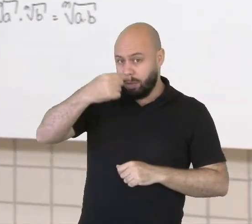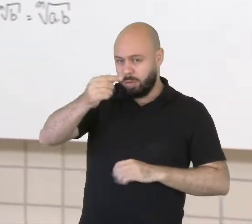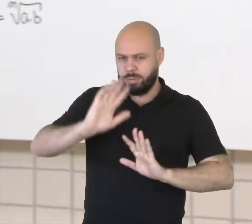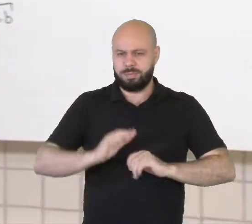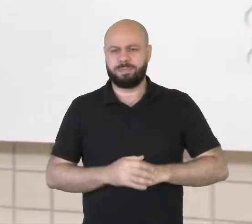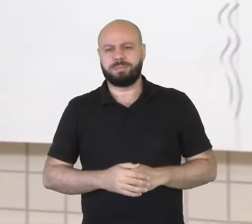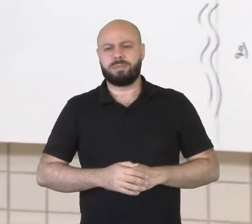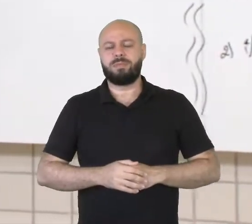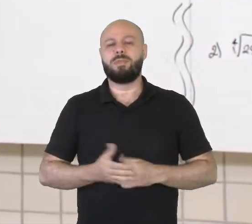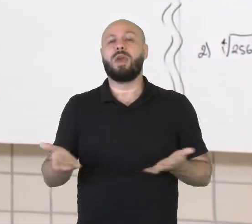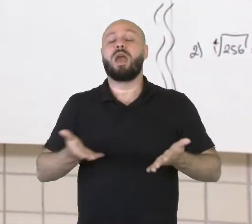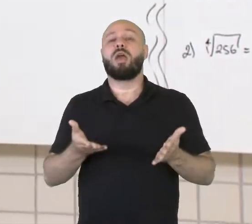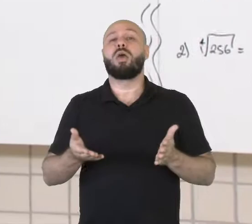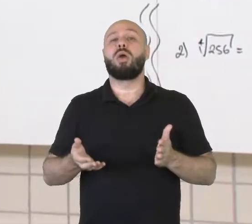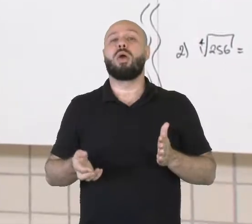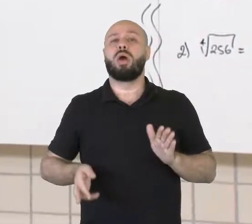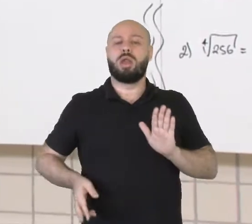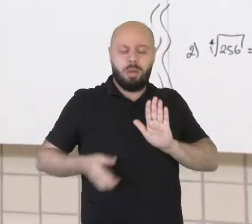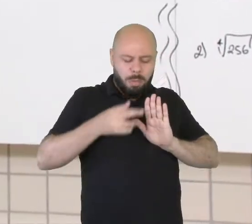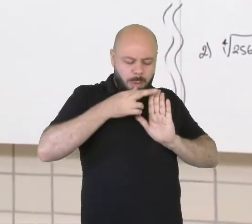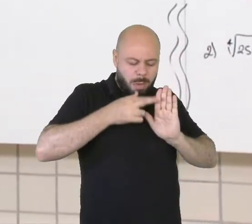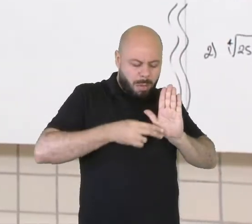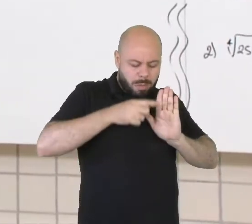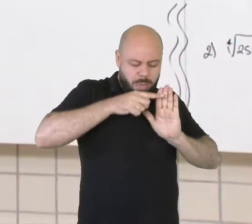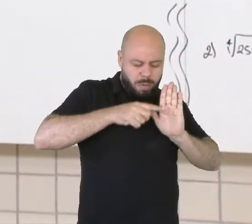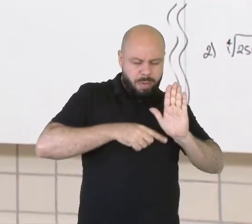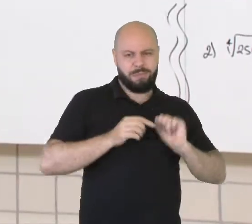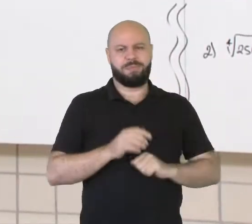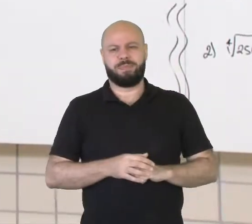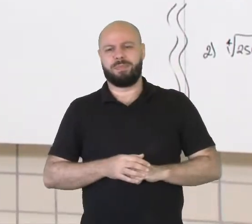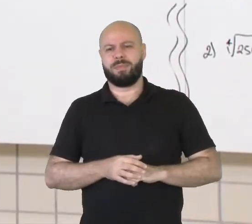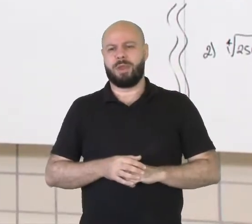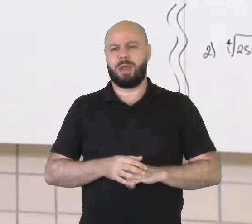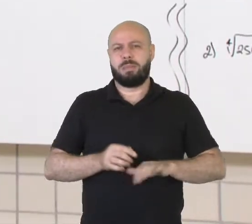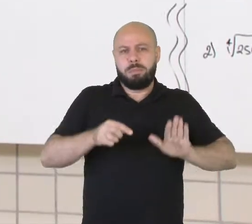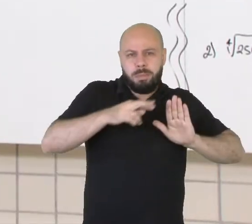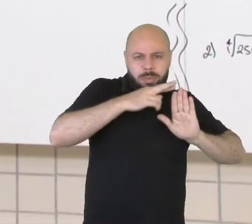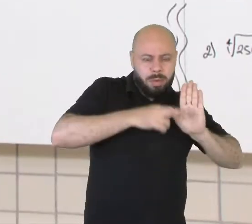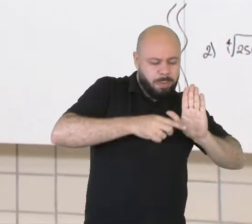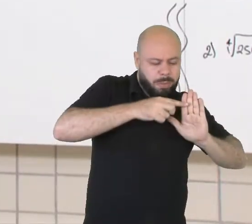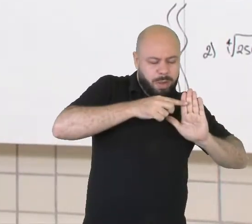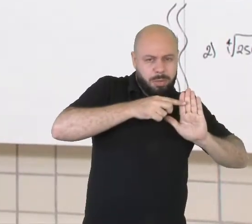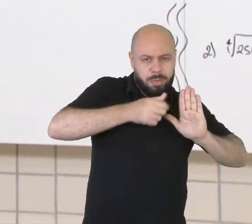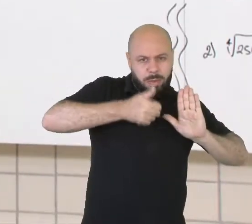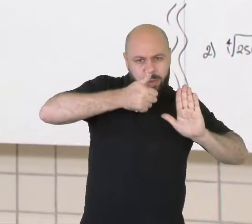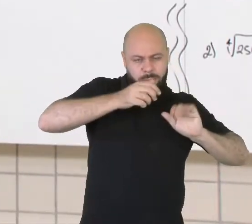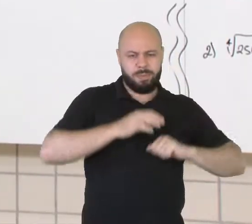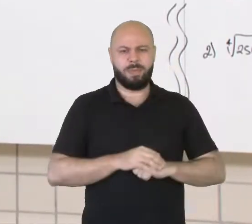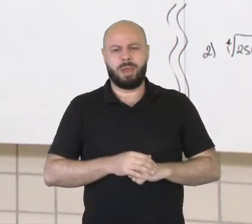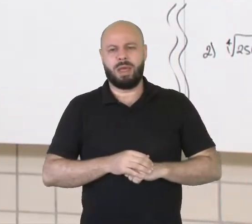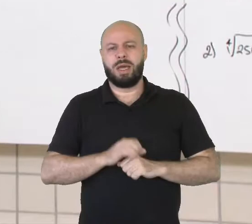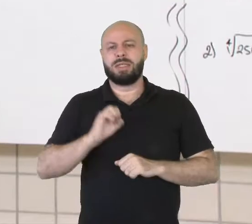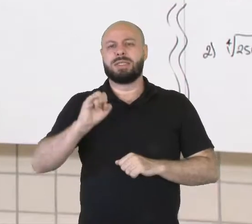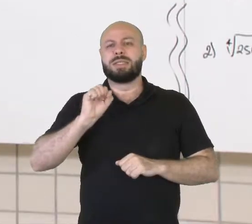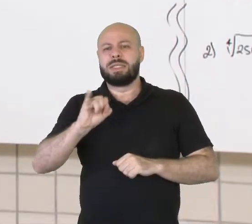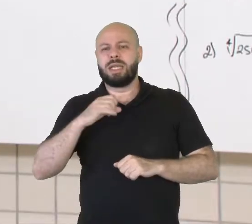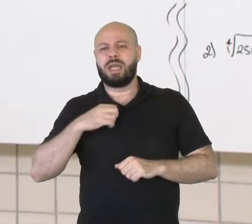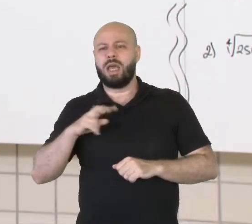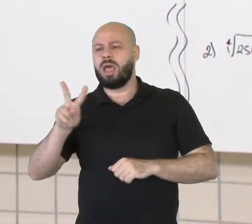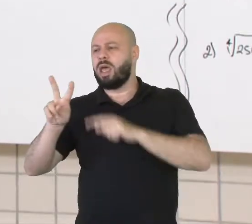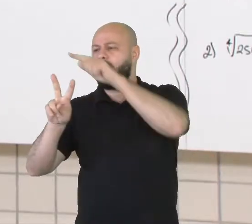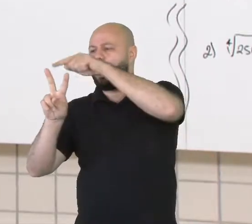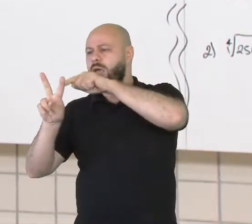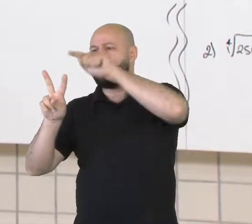vamos às propriedades de radiciação propriamente dita. A primeira propriedade diz o seguinte, se você tem a raiz enésima de um número elevado a